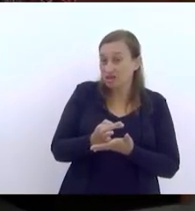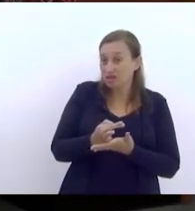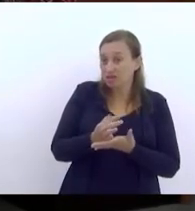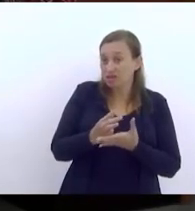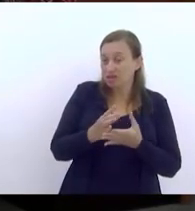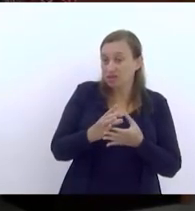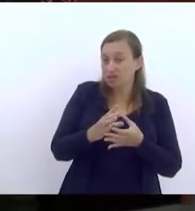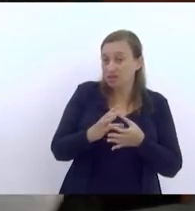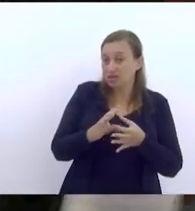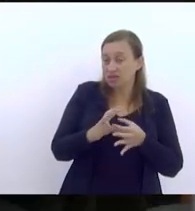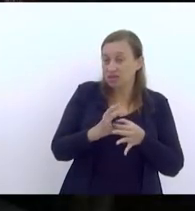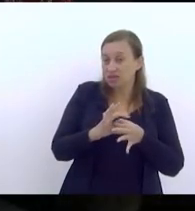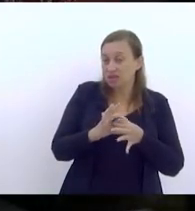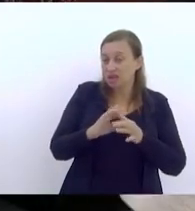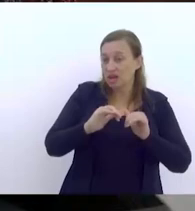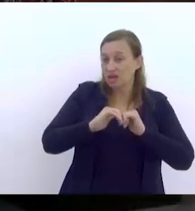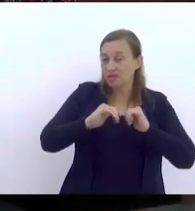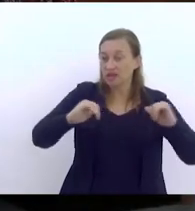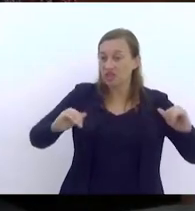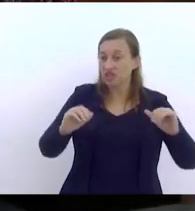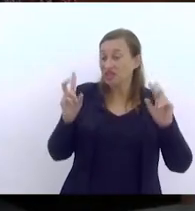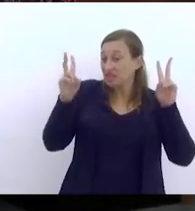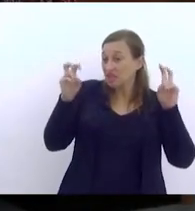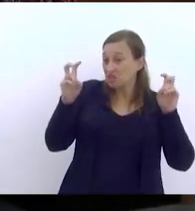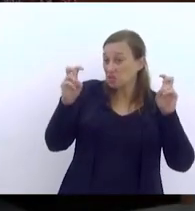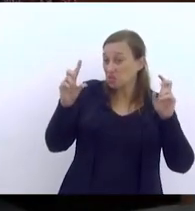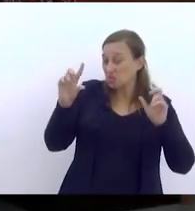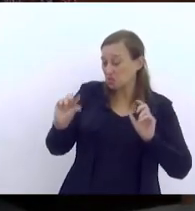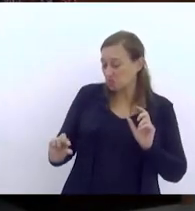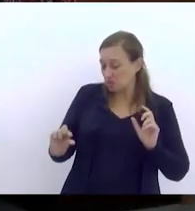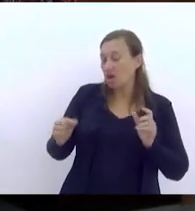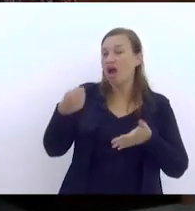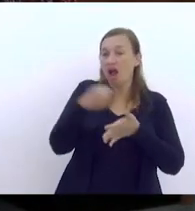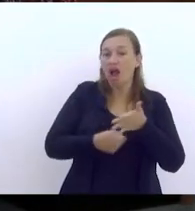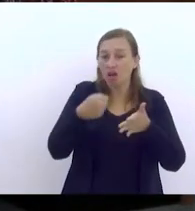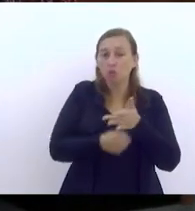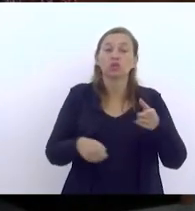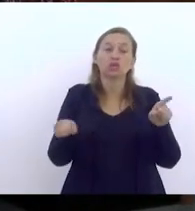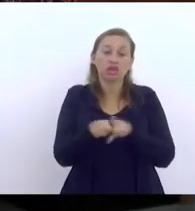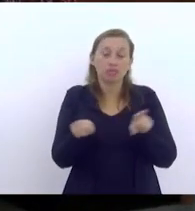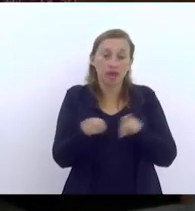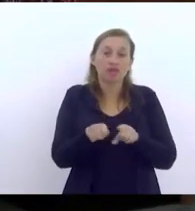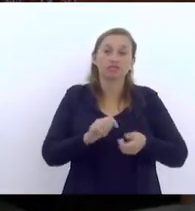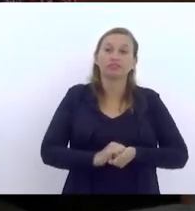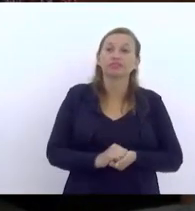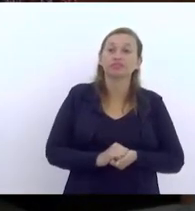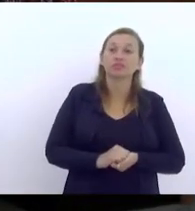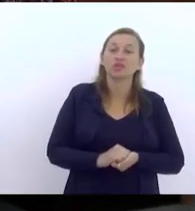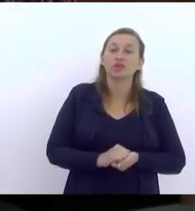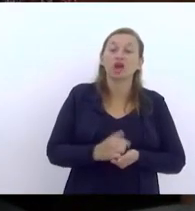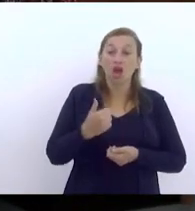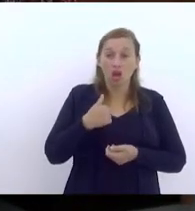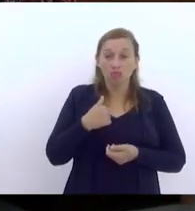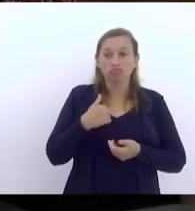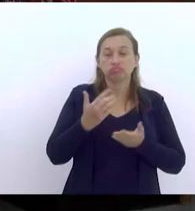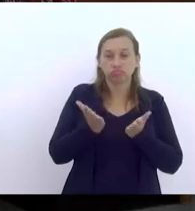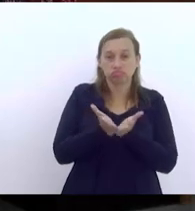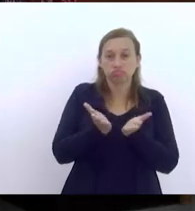desassociada dessas questões menores. A luta também. Eu sou cristã.